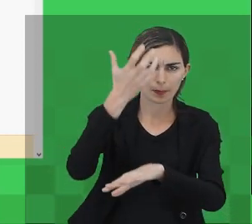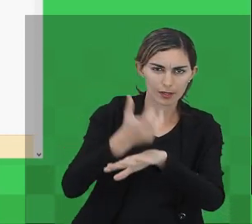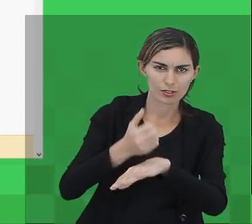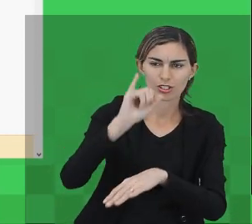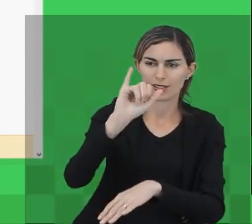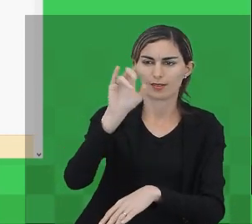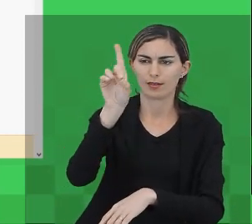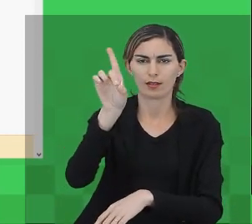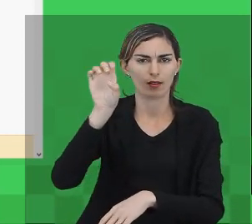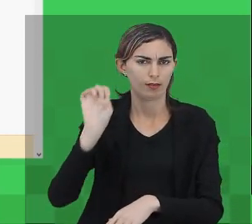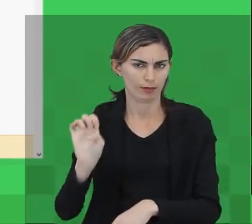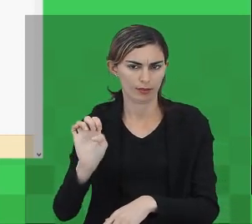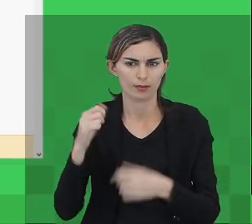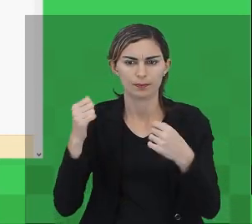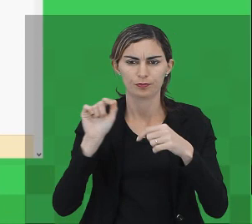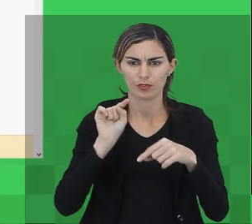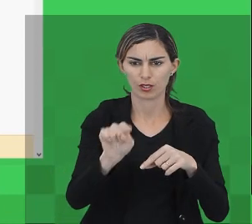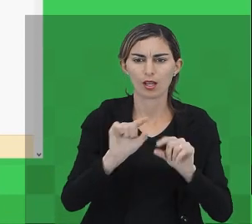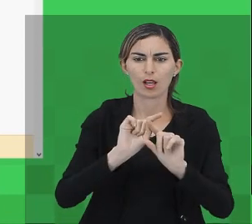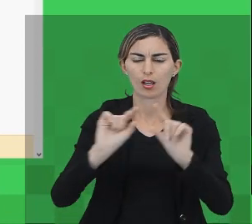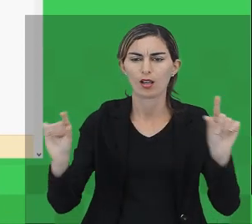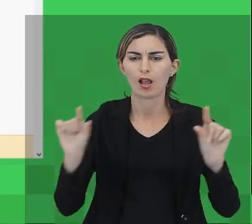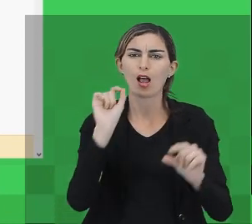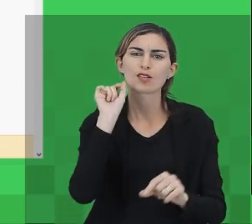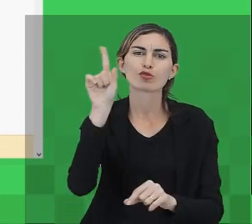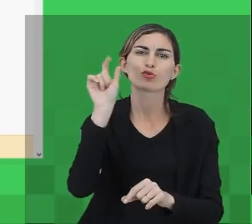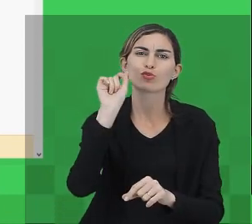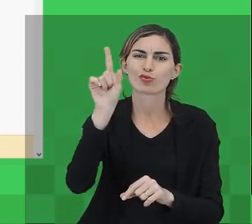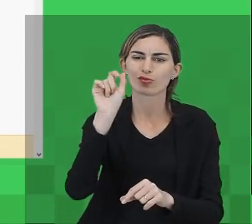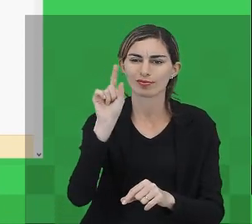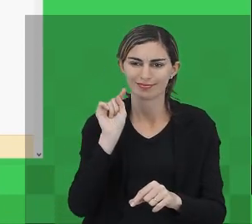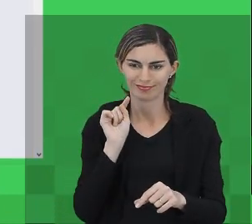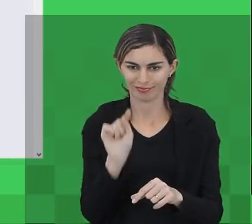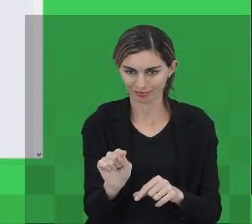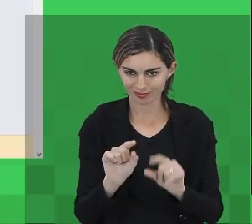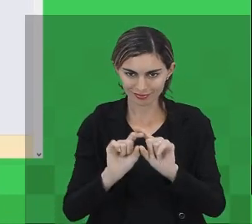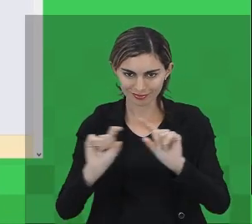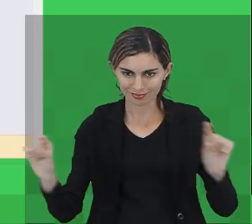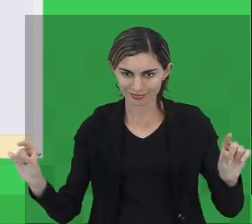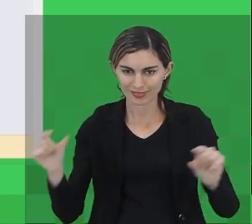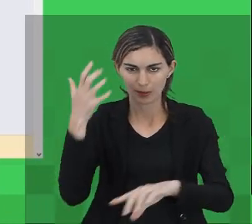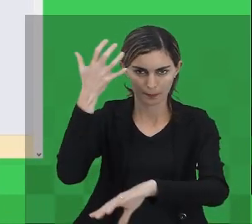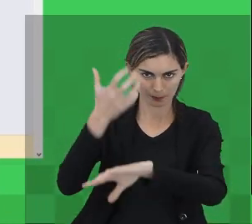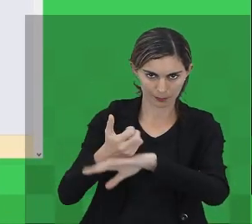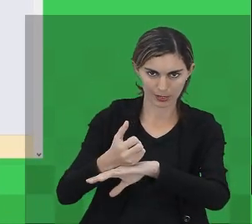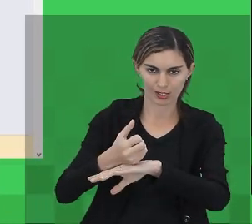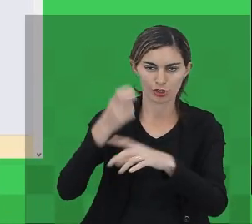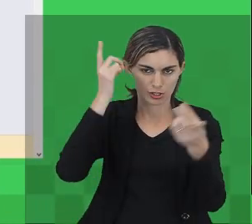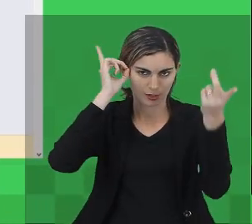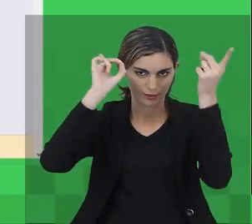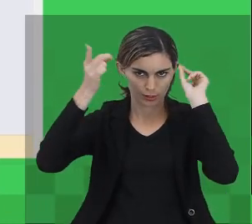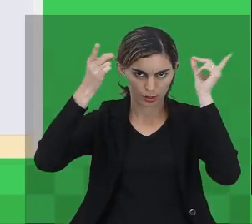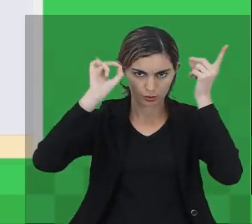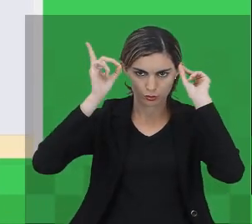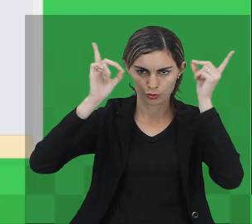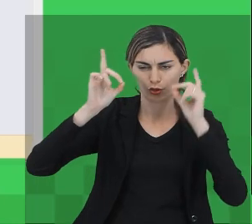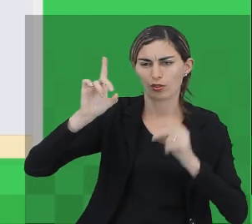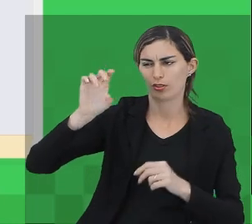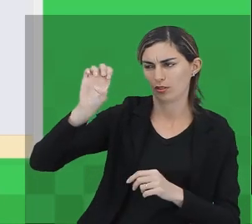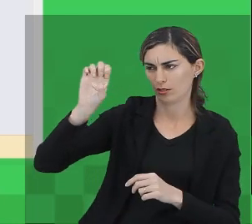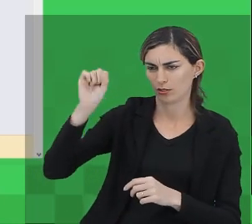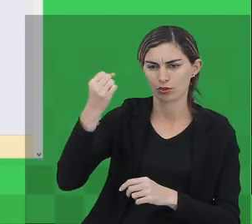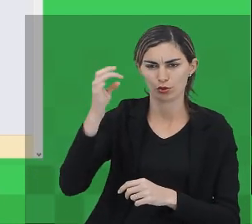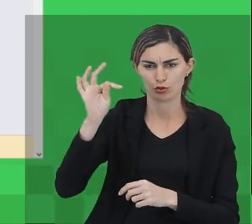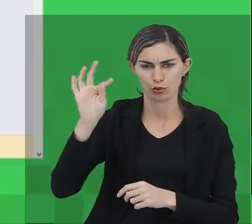baixar a IDE, clique neste link azul, baixar o Android Studio. Você vai vir para esta